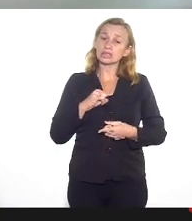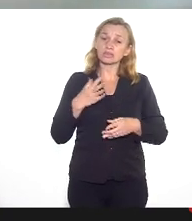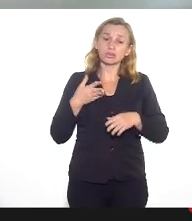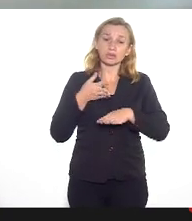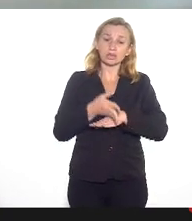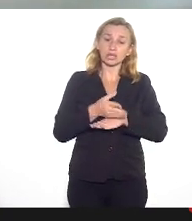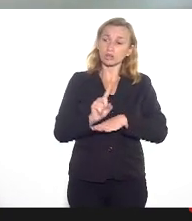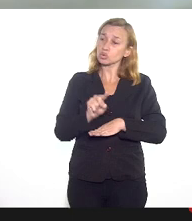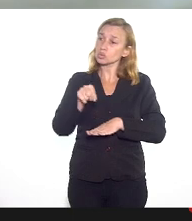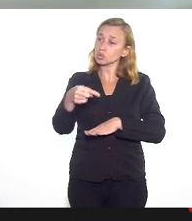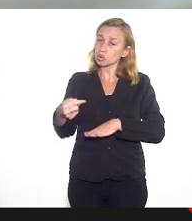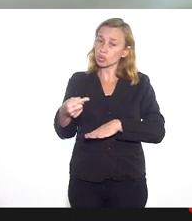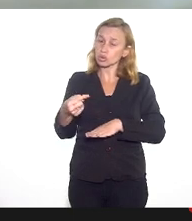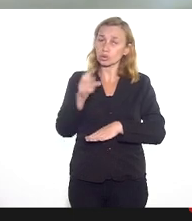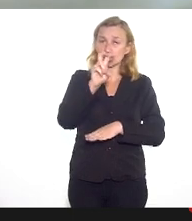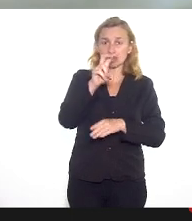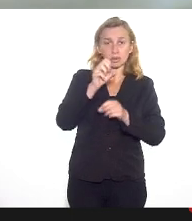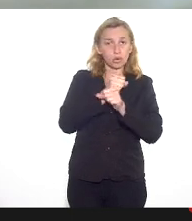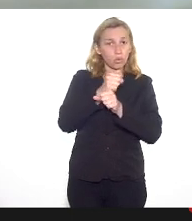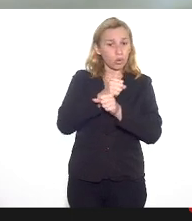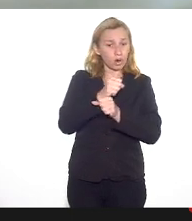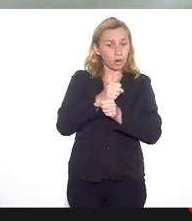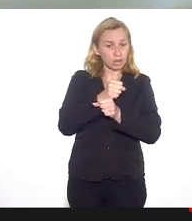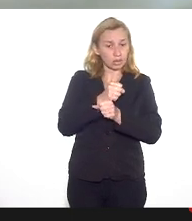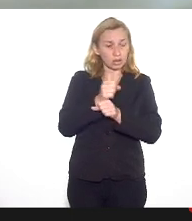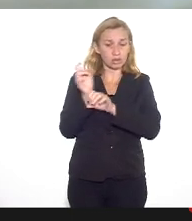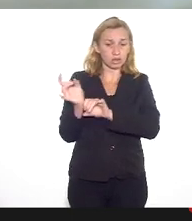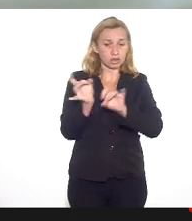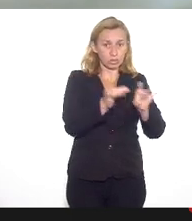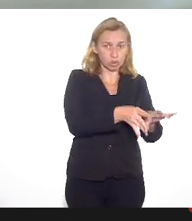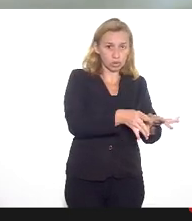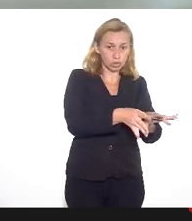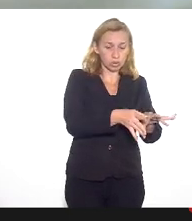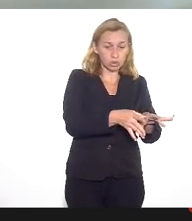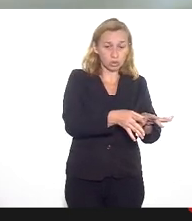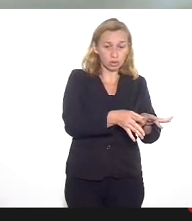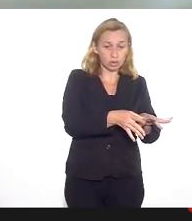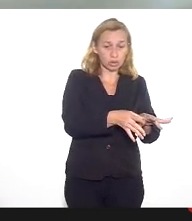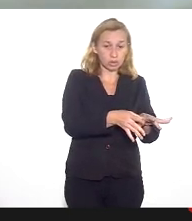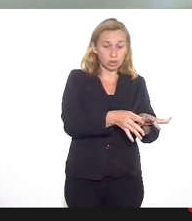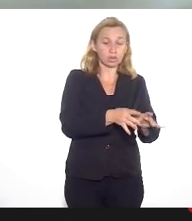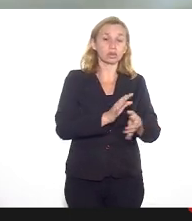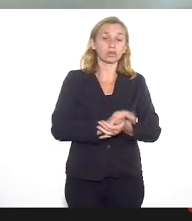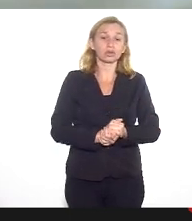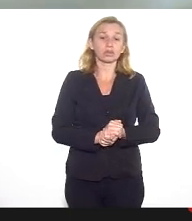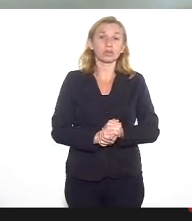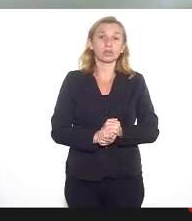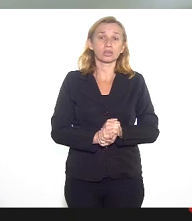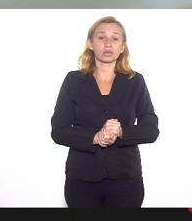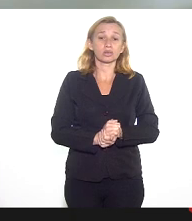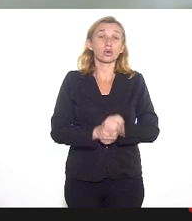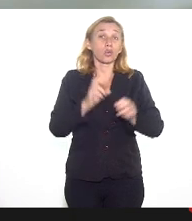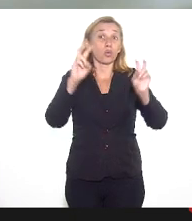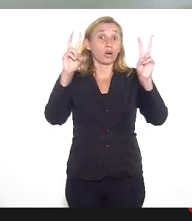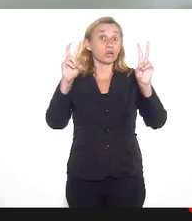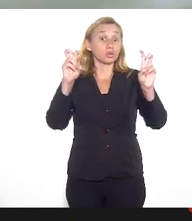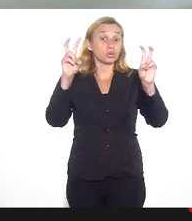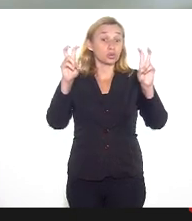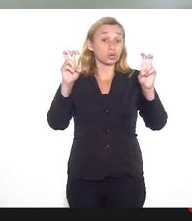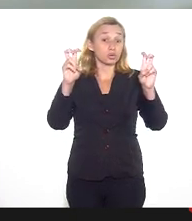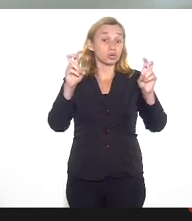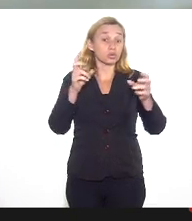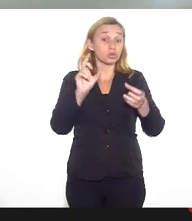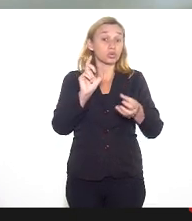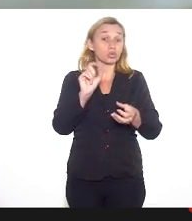nos próximos 5 anos em fase de abandono, virá à tona a questão do que